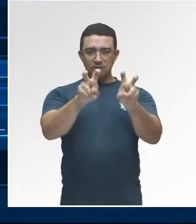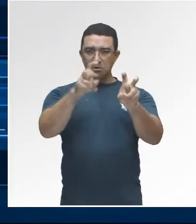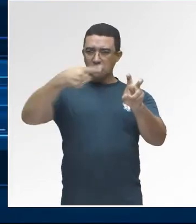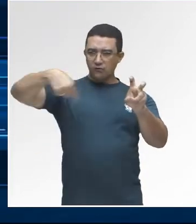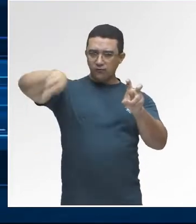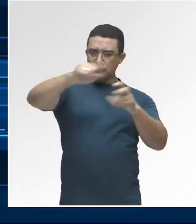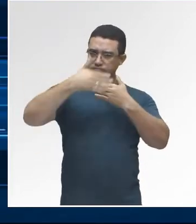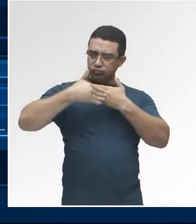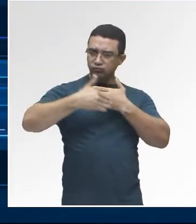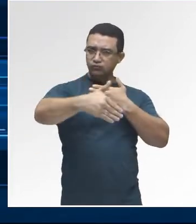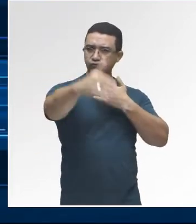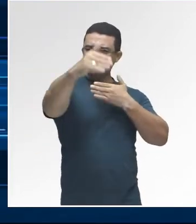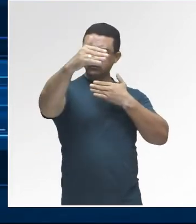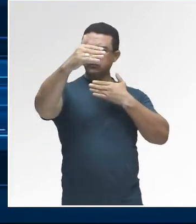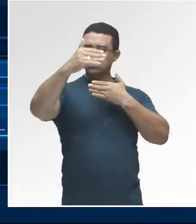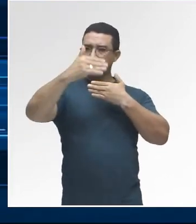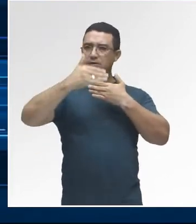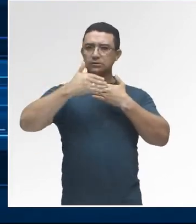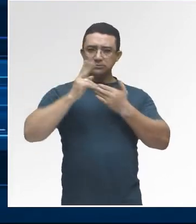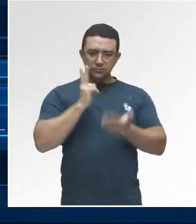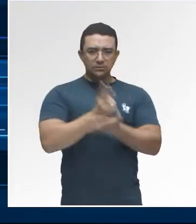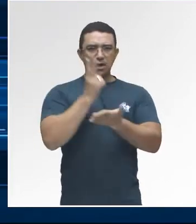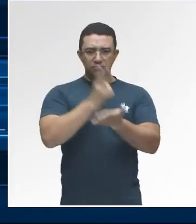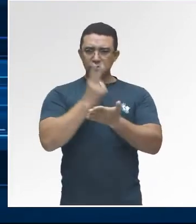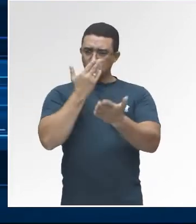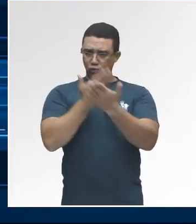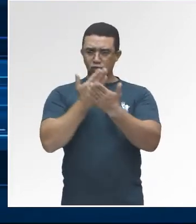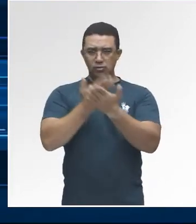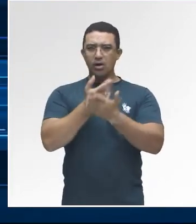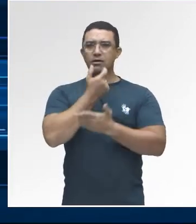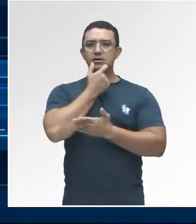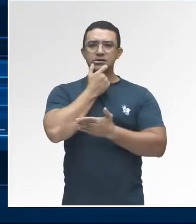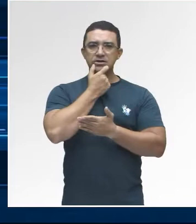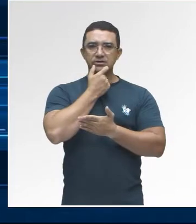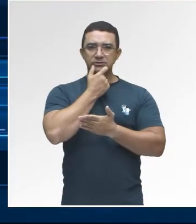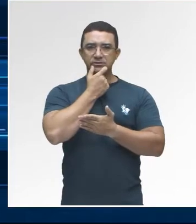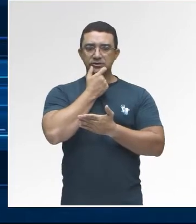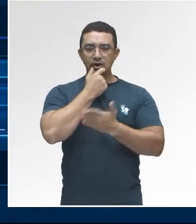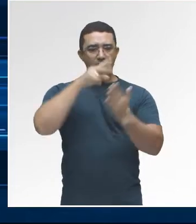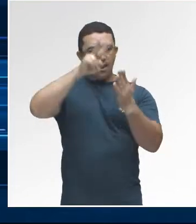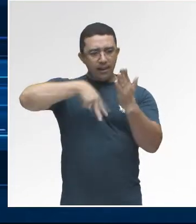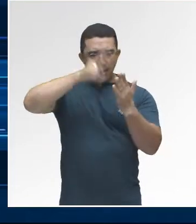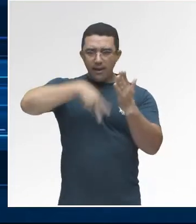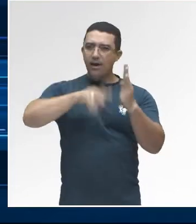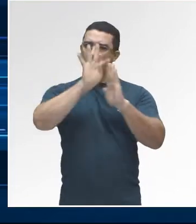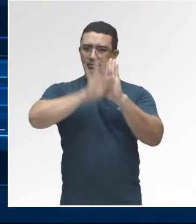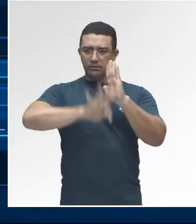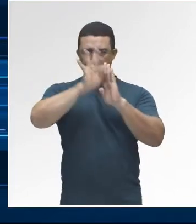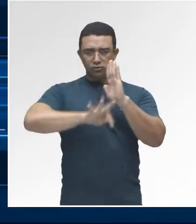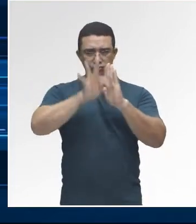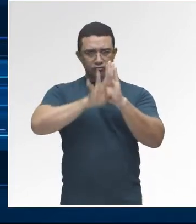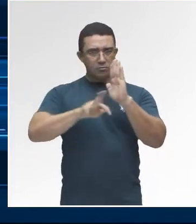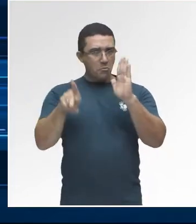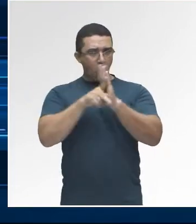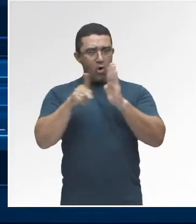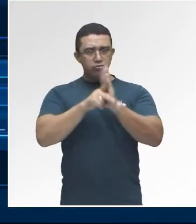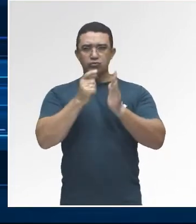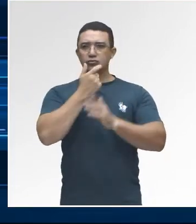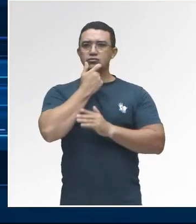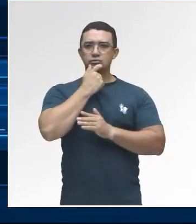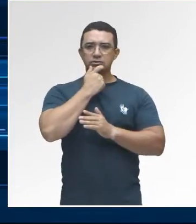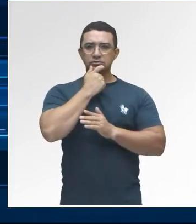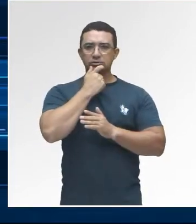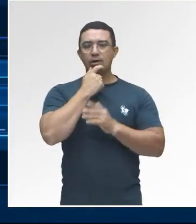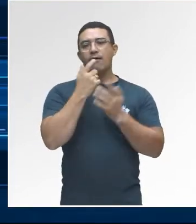adiante várias vezes quando vocês forem estudar inglês e ler textos em inglês. Então, quero que